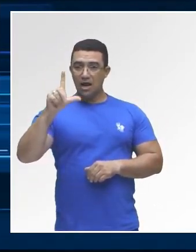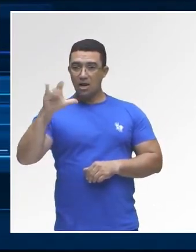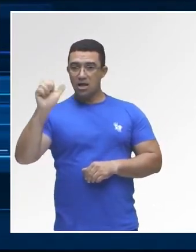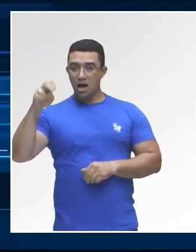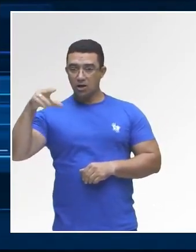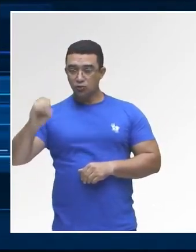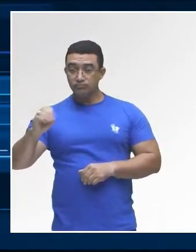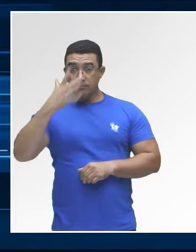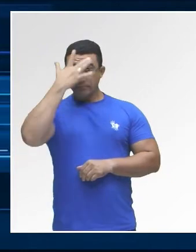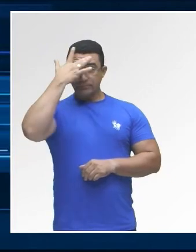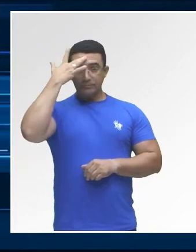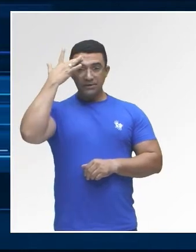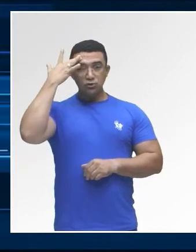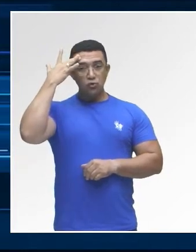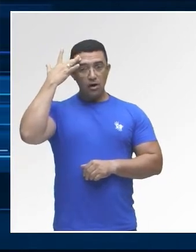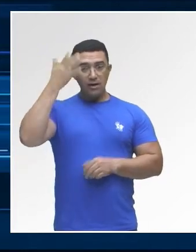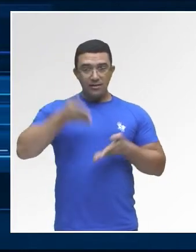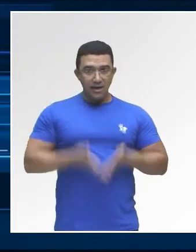India,